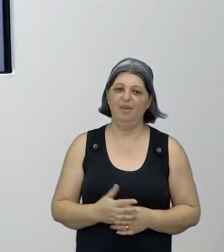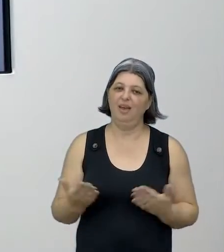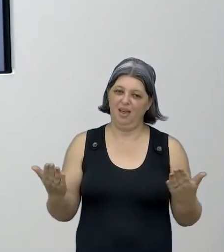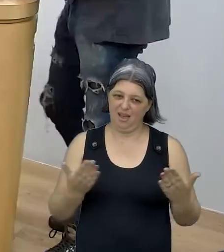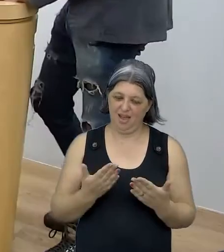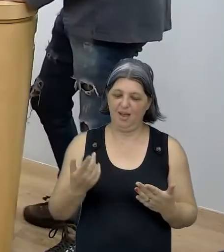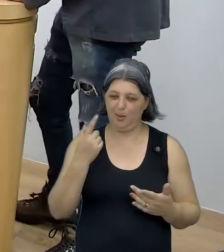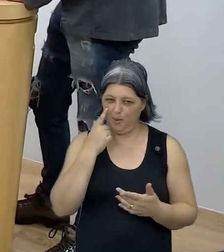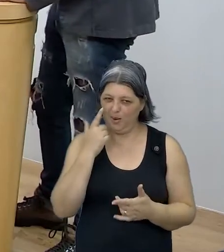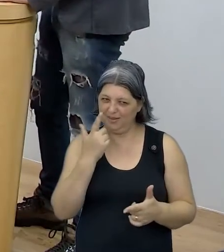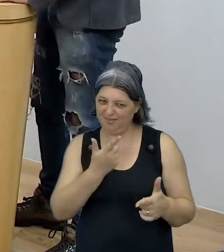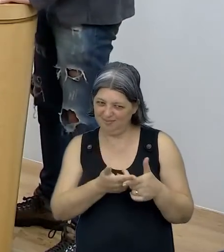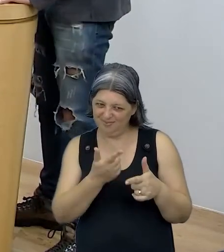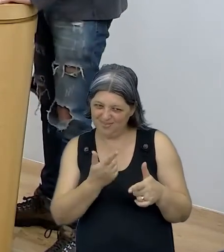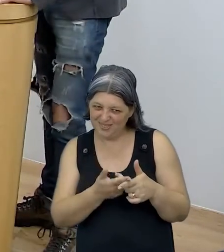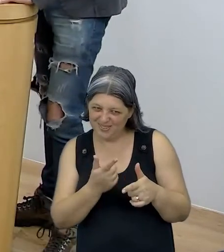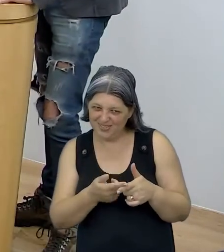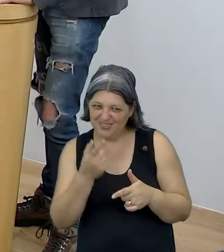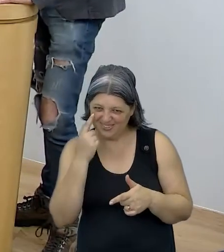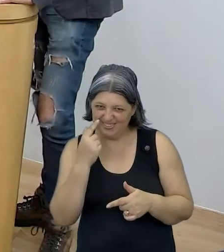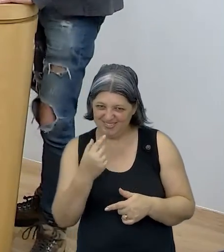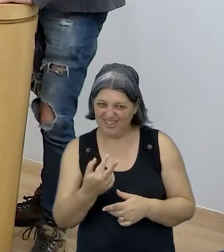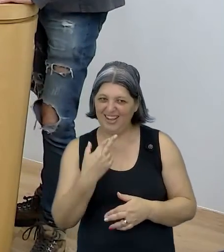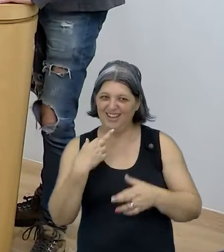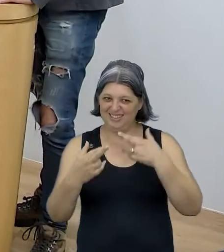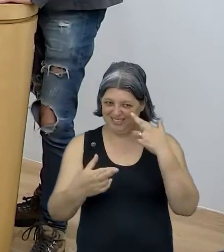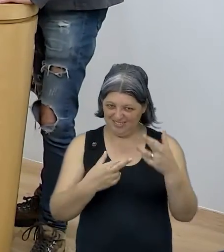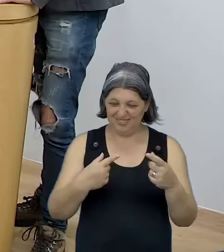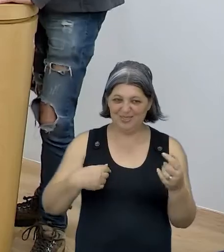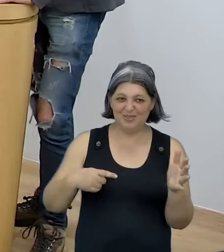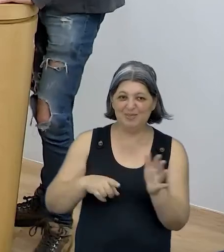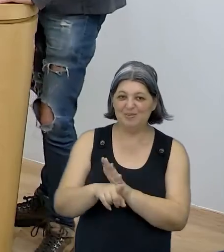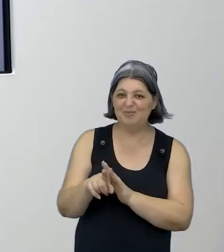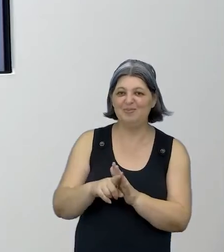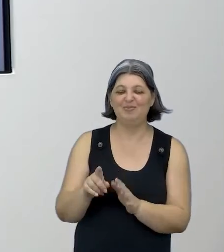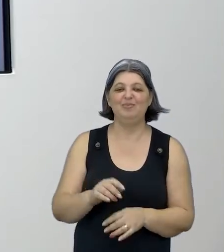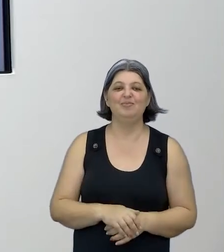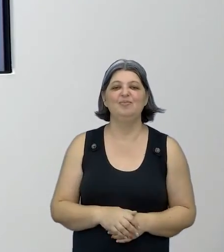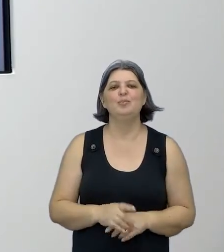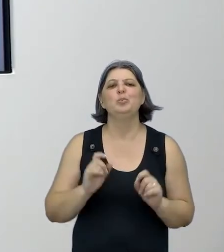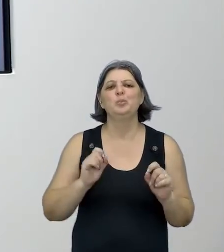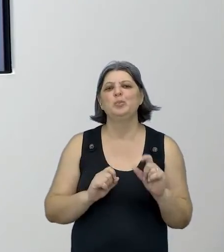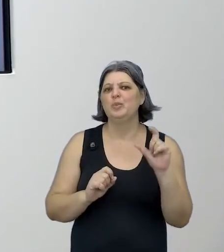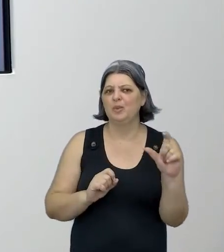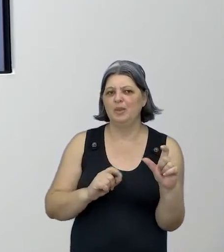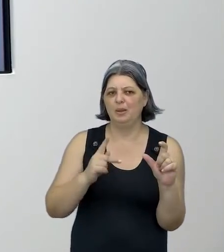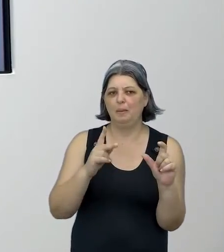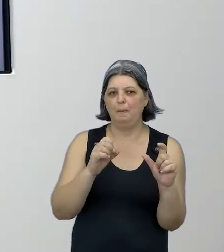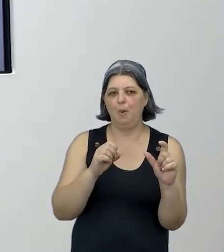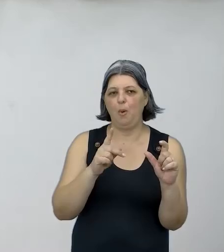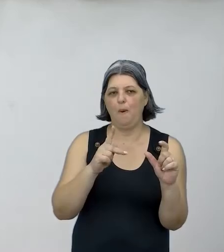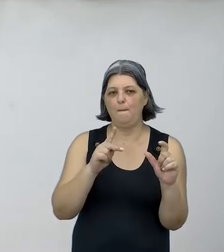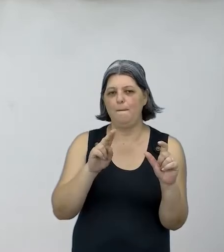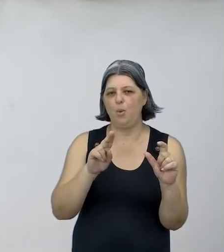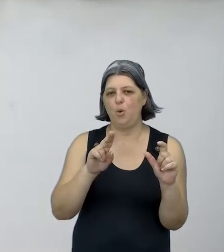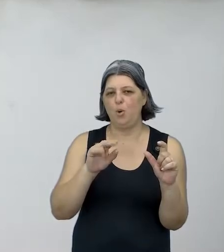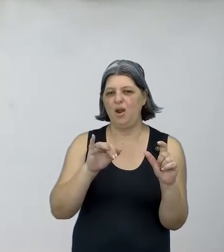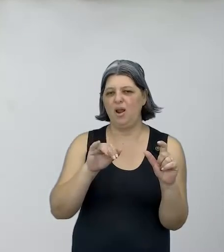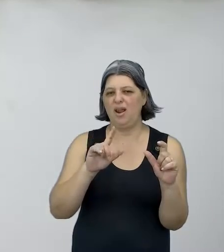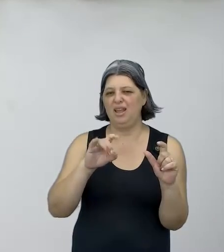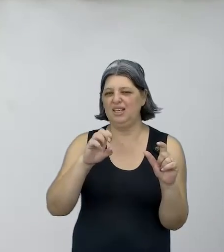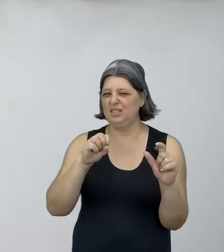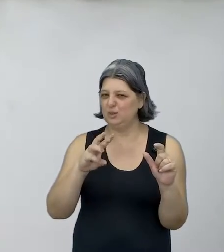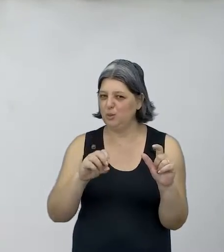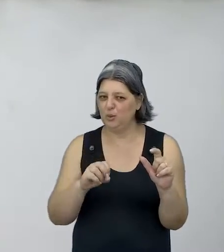colega, ela está aqui para responder a provocações. O que te lembra a palavra populismo? Ele ser muito